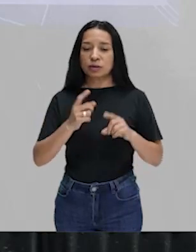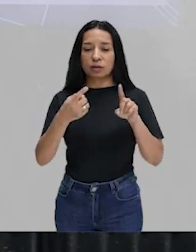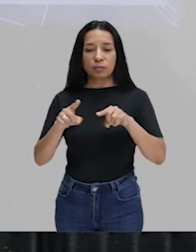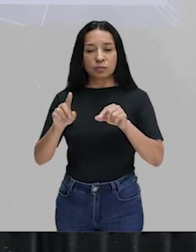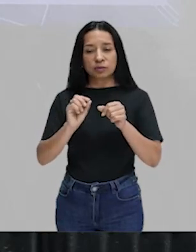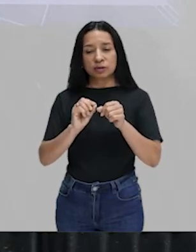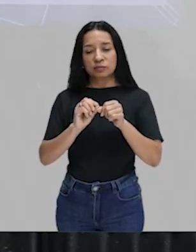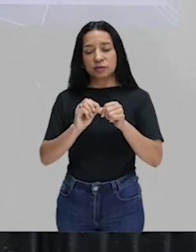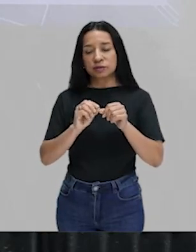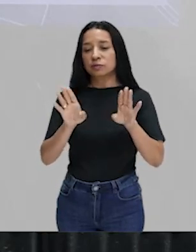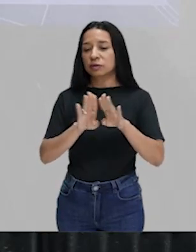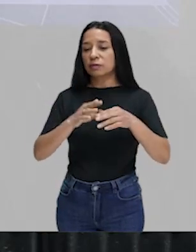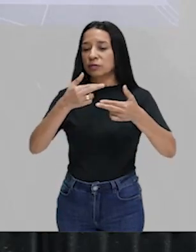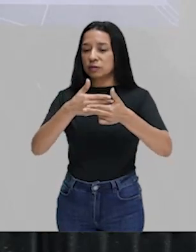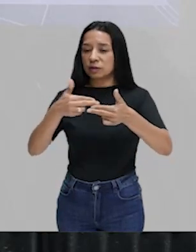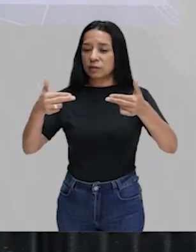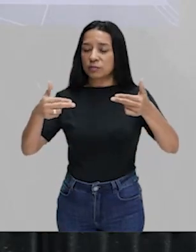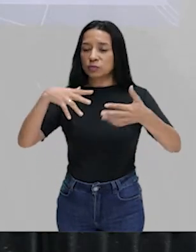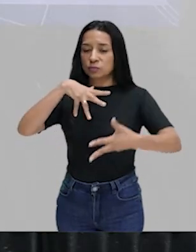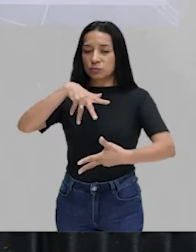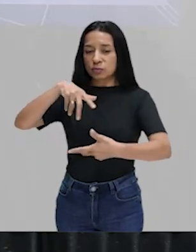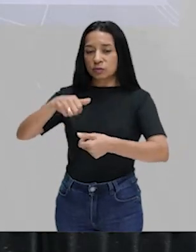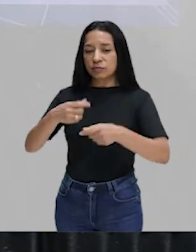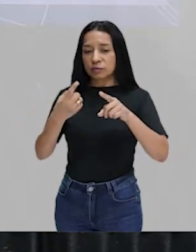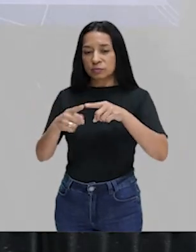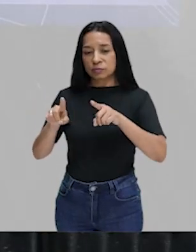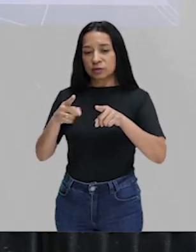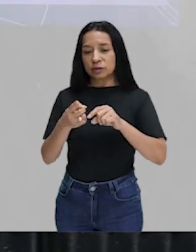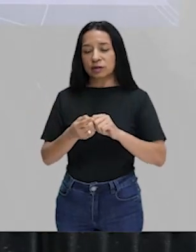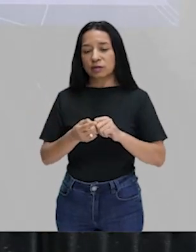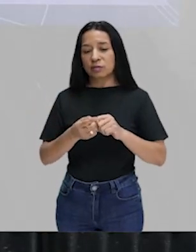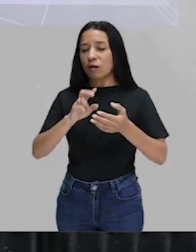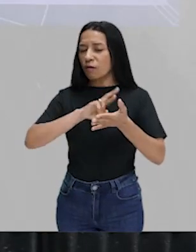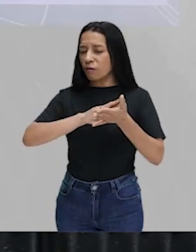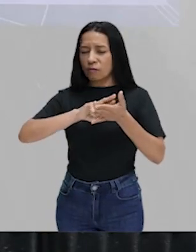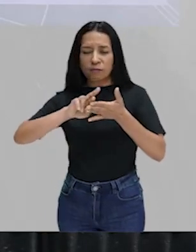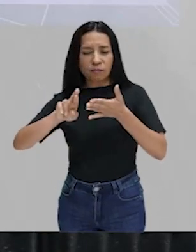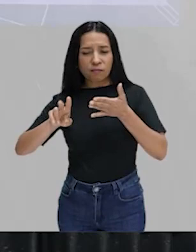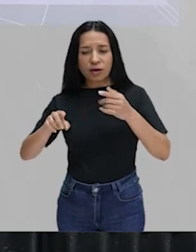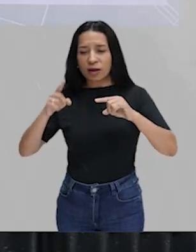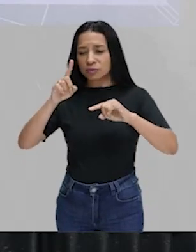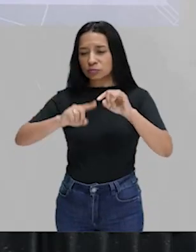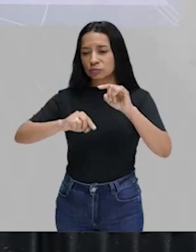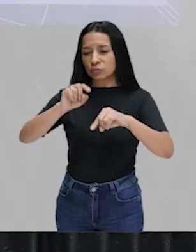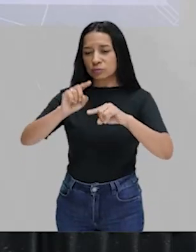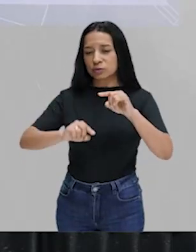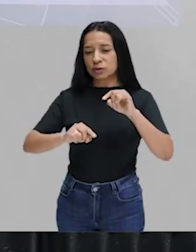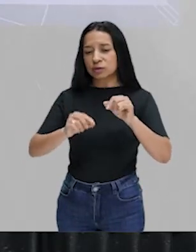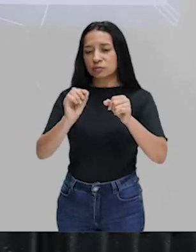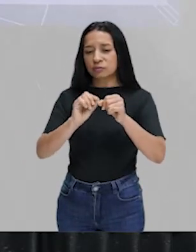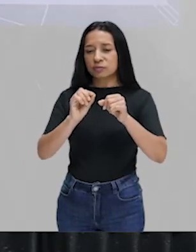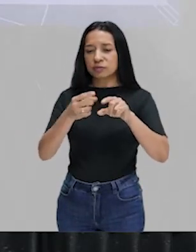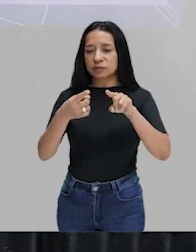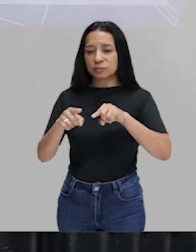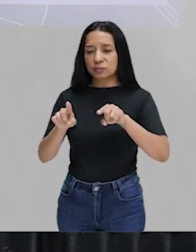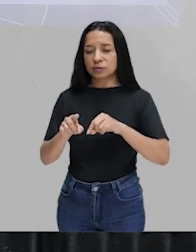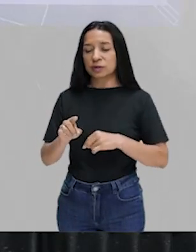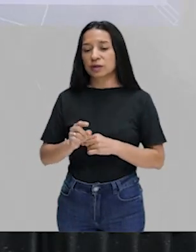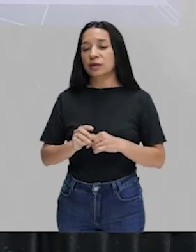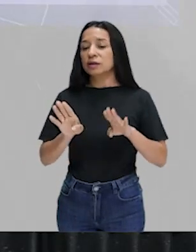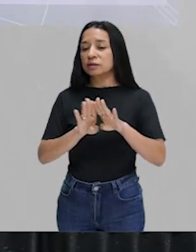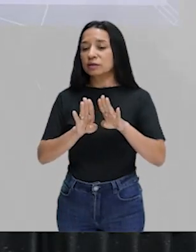do universo musical. Aí é trazida a guitarra elétrica, que até então não fazia parte desse contexto, utilizaram os elementos